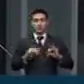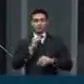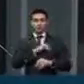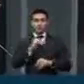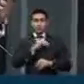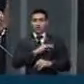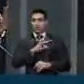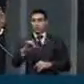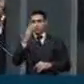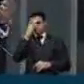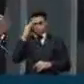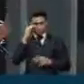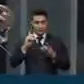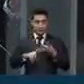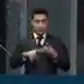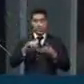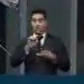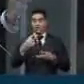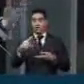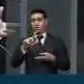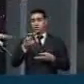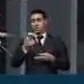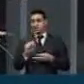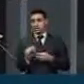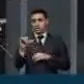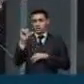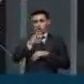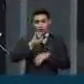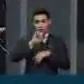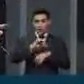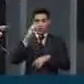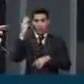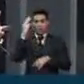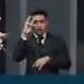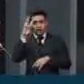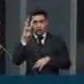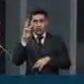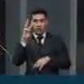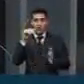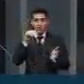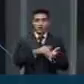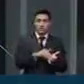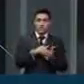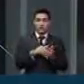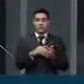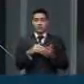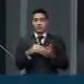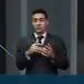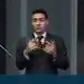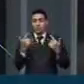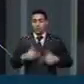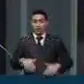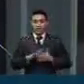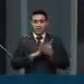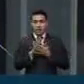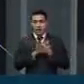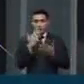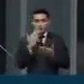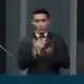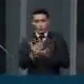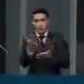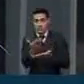cidade. São Luís, o ano passado, a capital do Maranhão, o ano passado, até esse período agora, não tinha começado as aulas, senhor